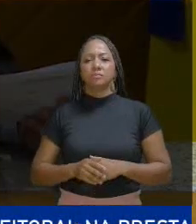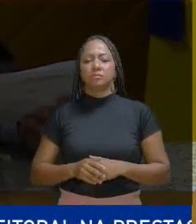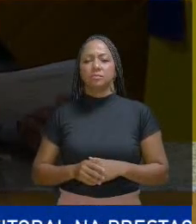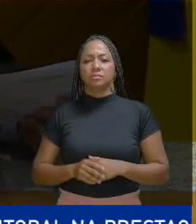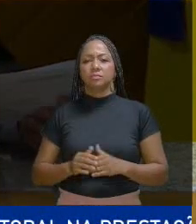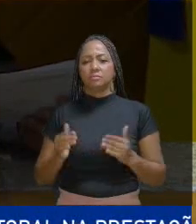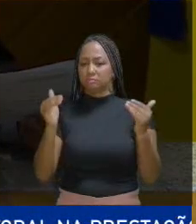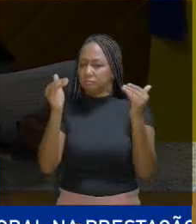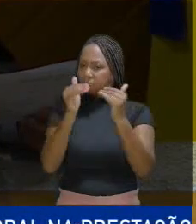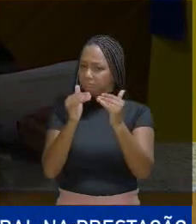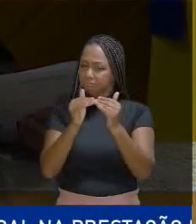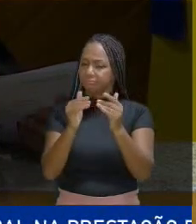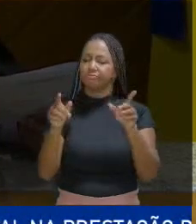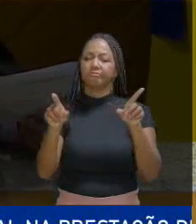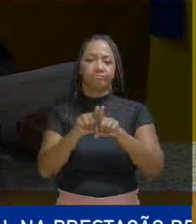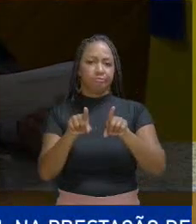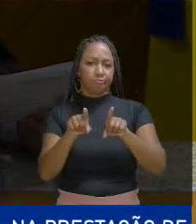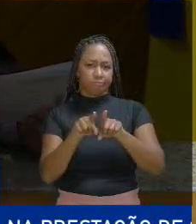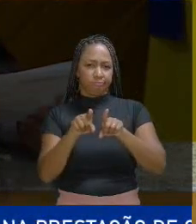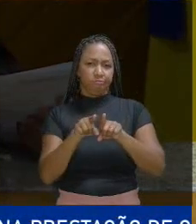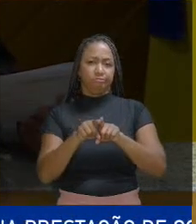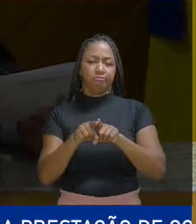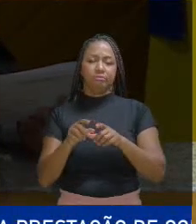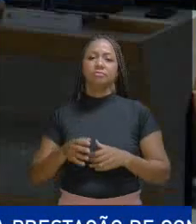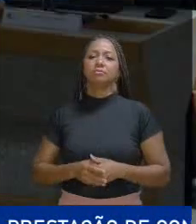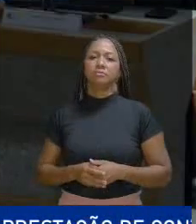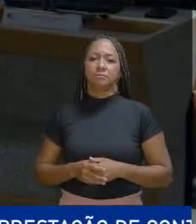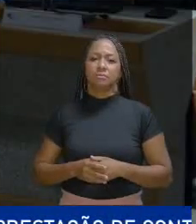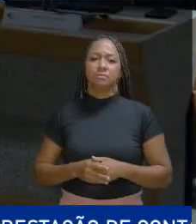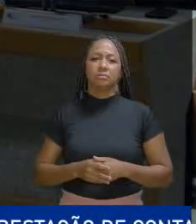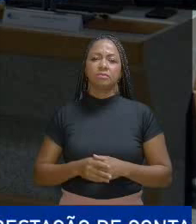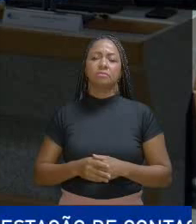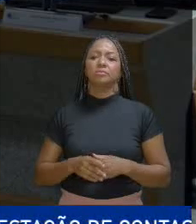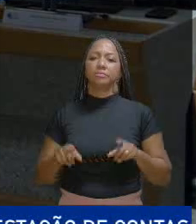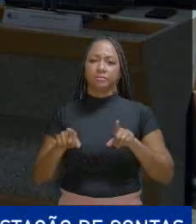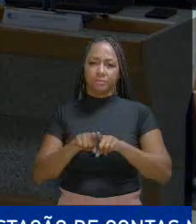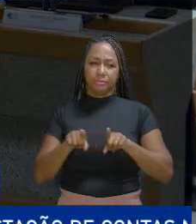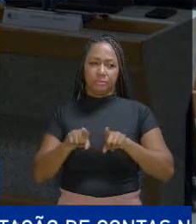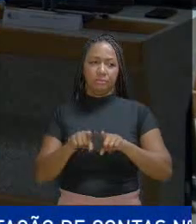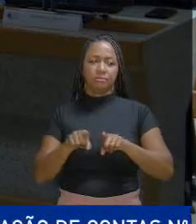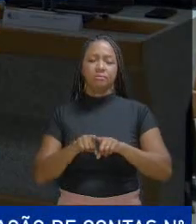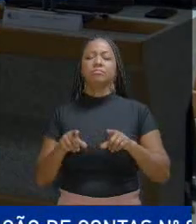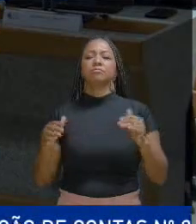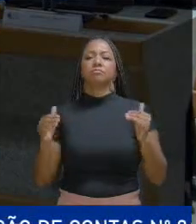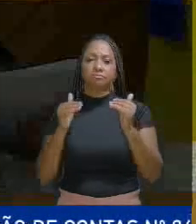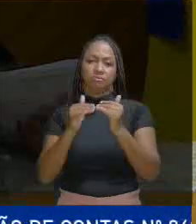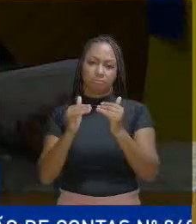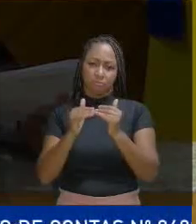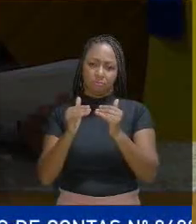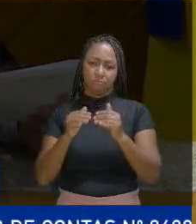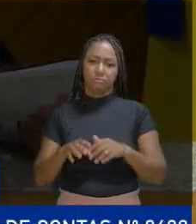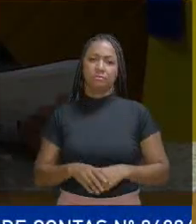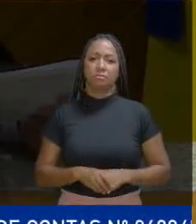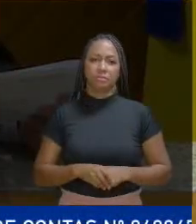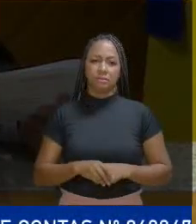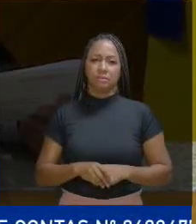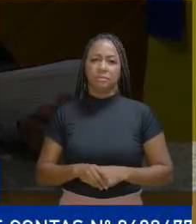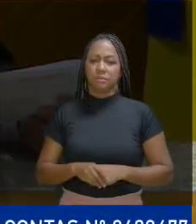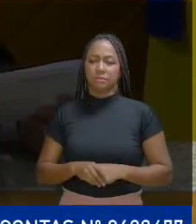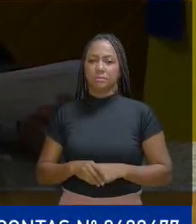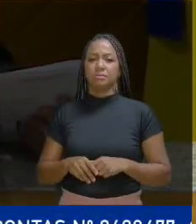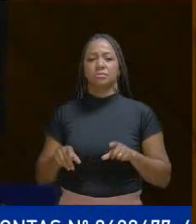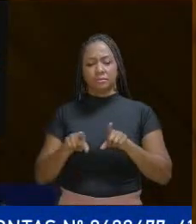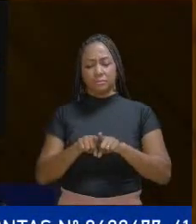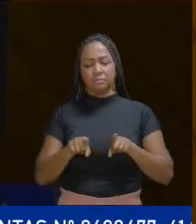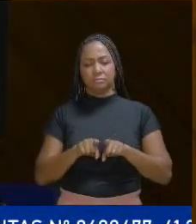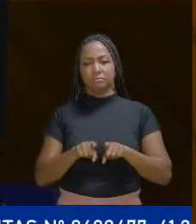Normande Souza. Eu também, excelência, eu vou seguir o relator. Juiz Rivaldo Valente. Da mesma forma, senhor presidente, acompanho o relator. Juiz